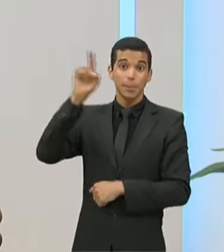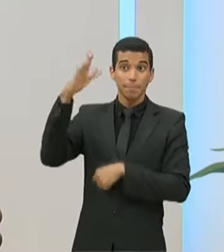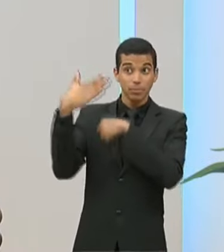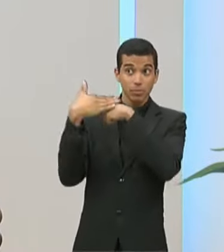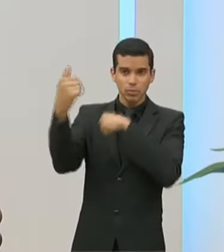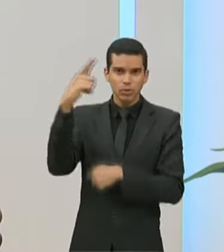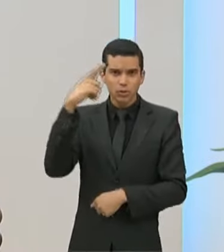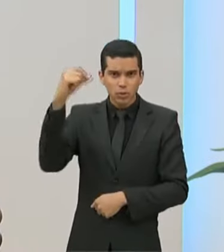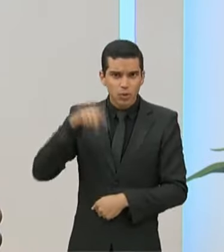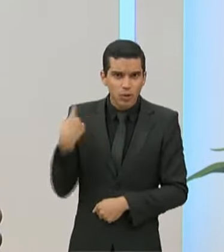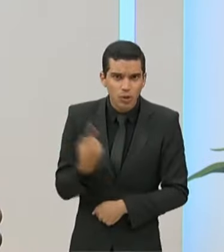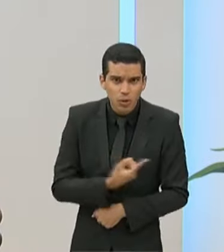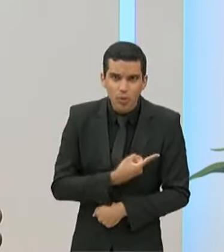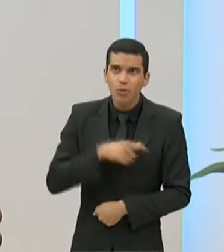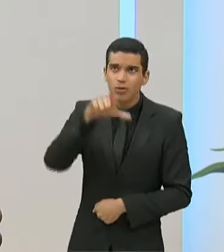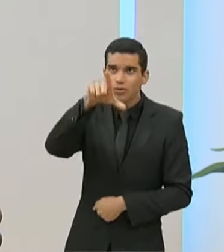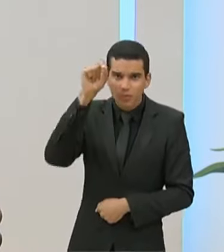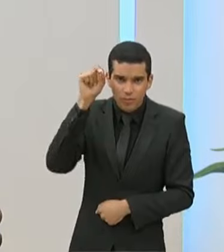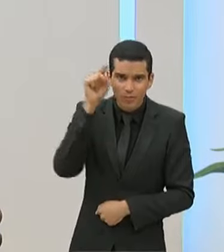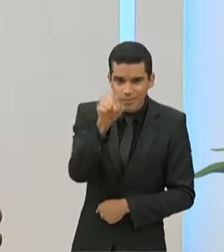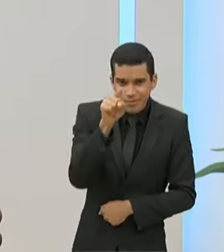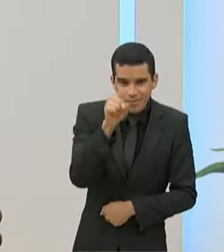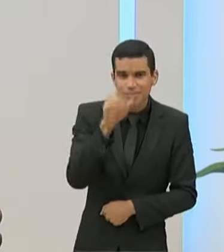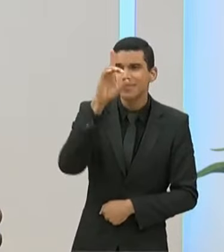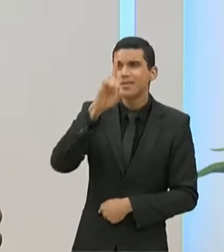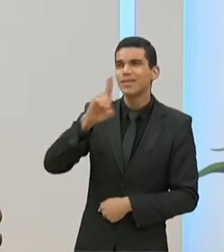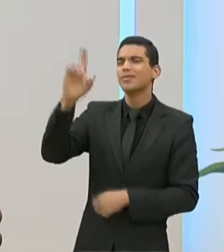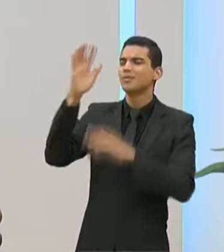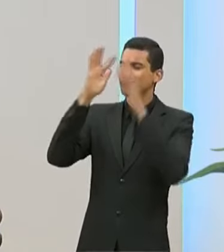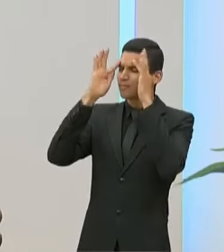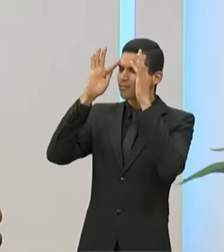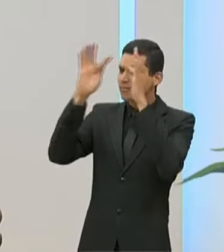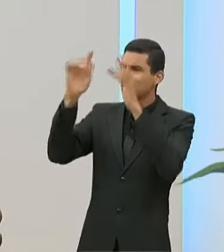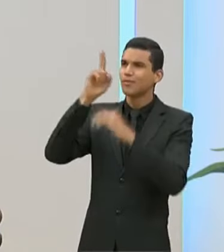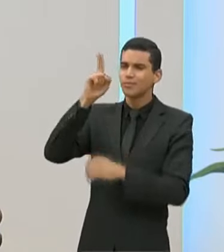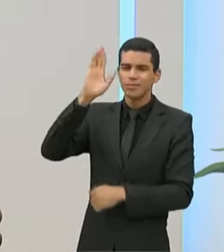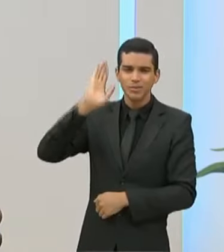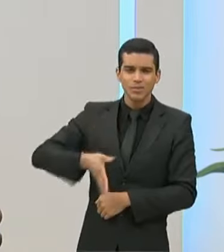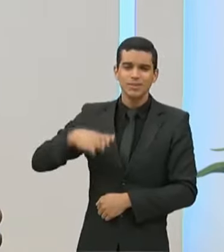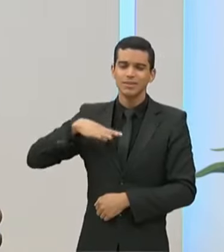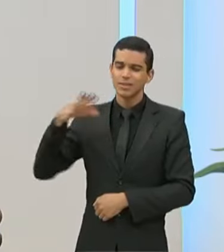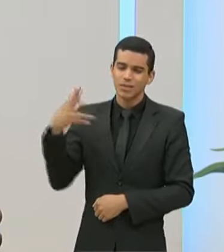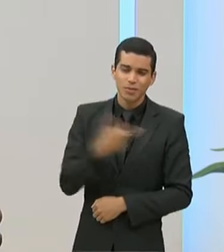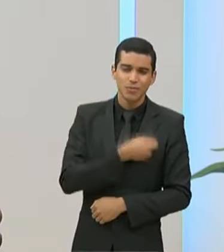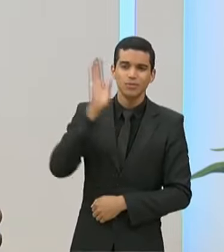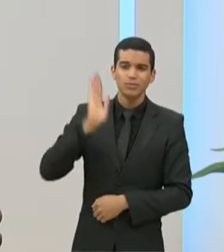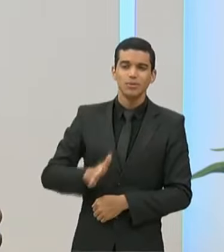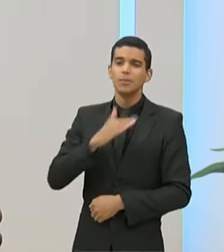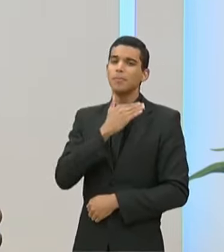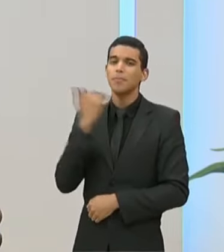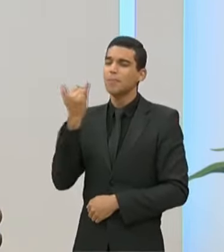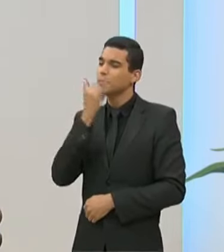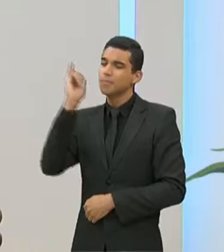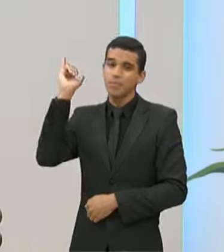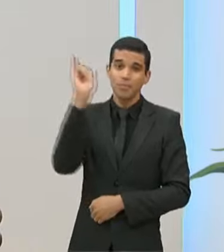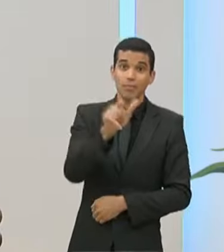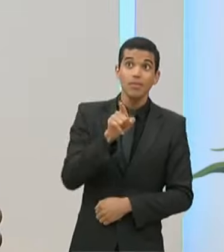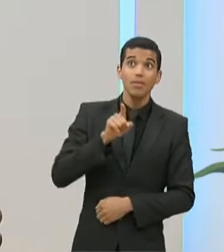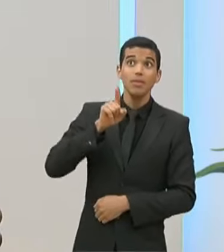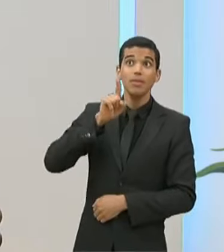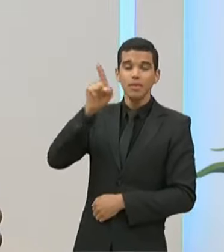é aquele que nomeou, fiel é aquele que salvou, que pagou o preço, que é o dono da obra